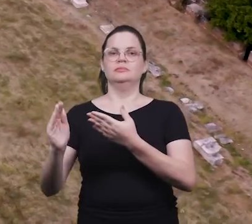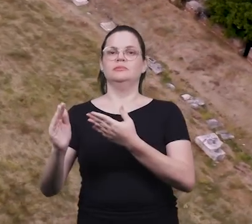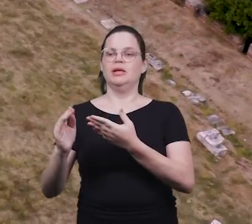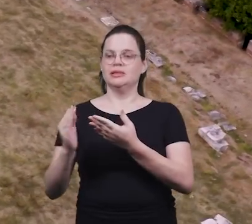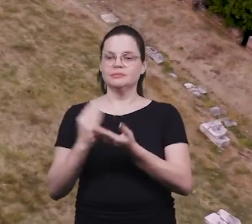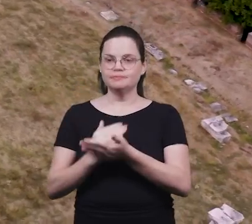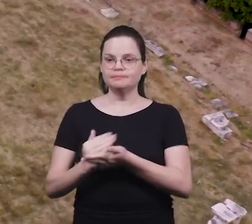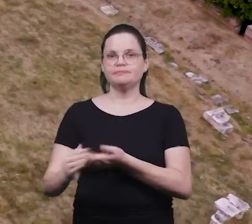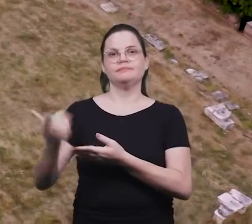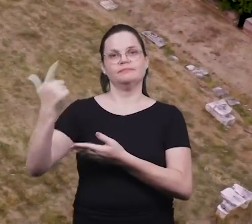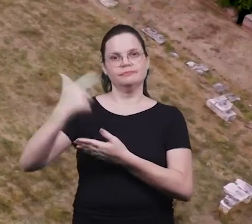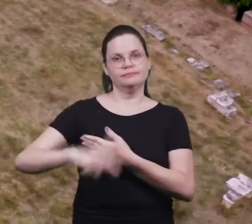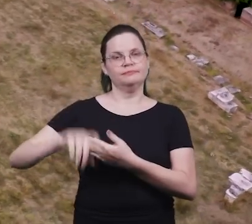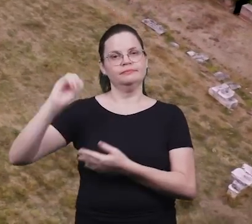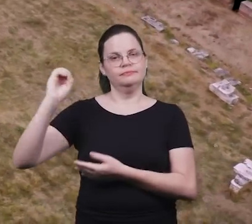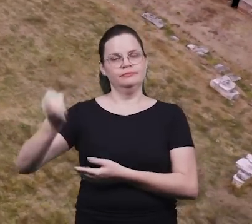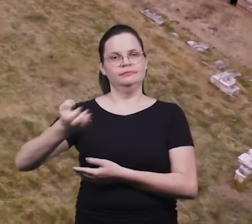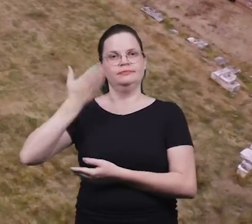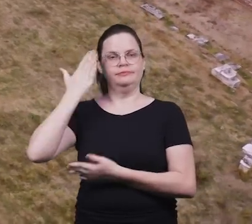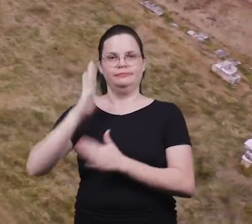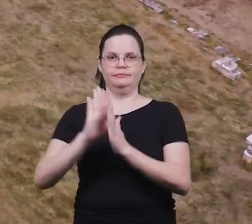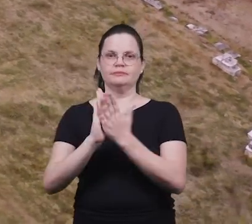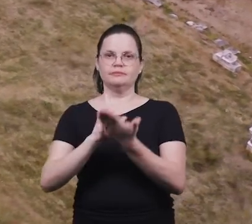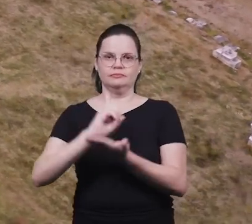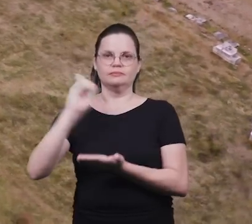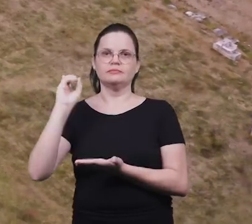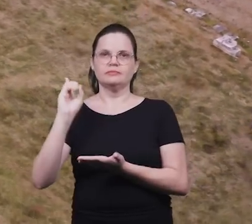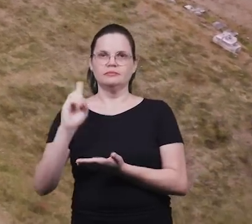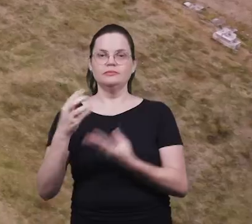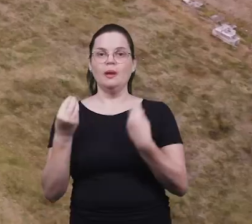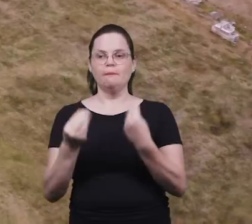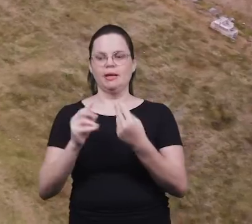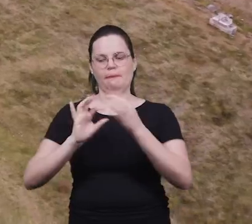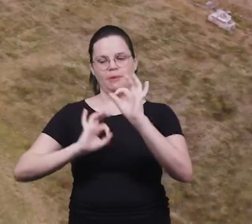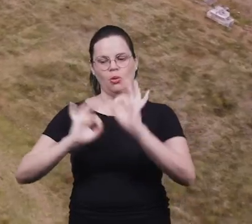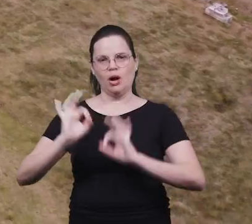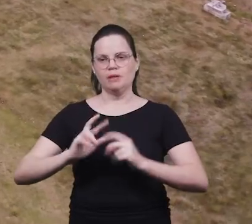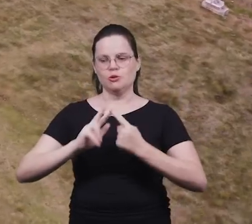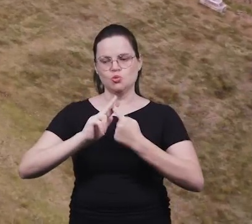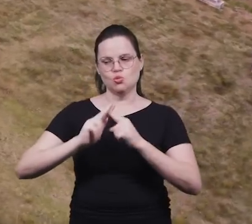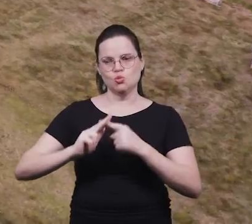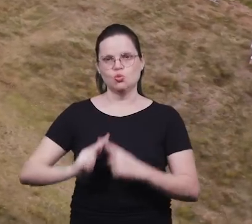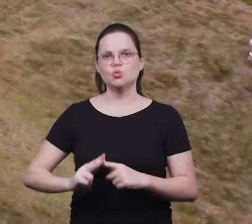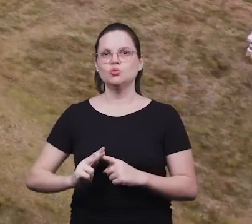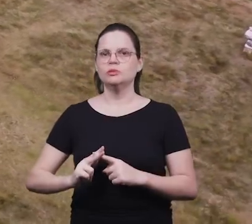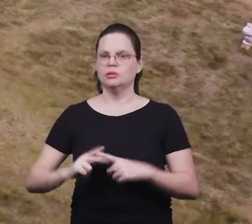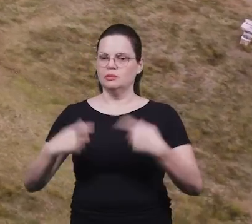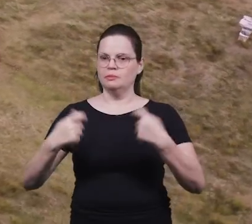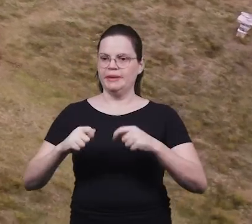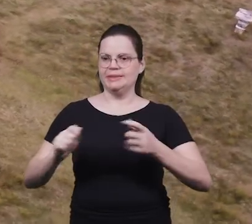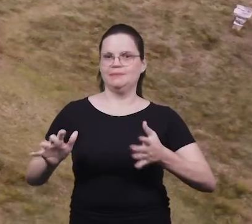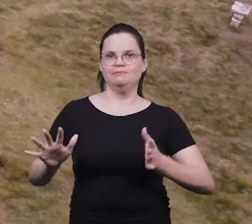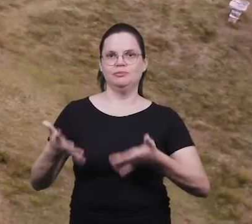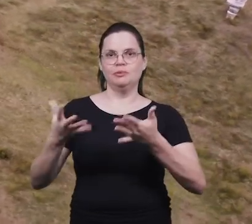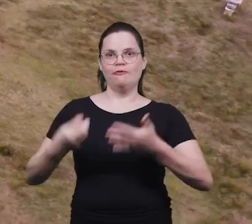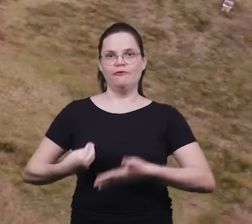Então, para trazer tudo, para botar em ordem, que é fazer o avivamento. Então, é trazer de